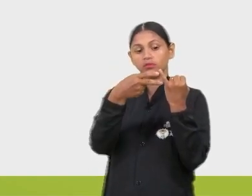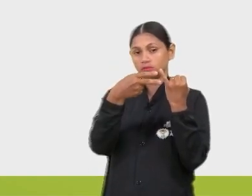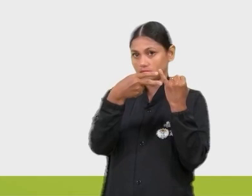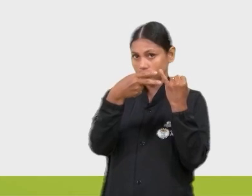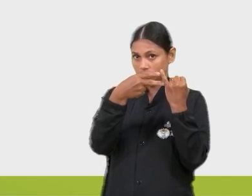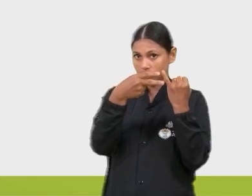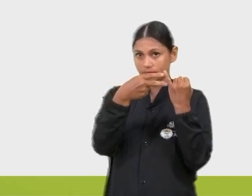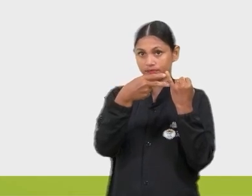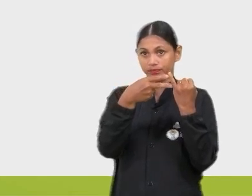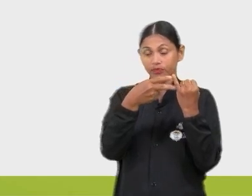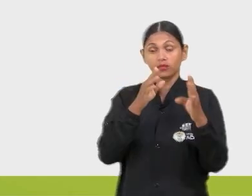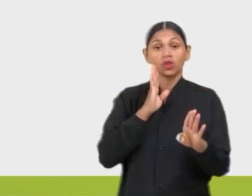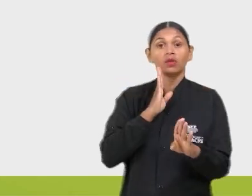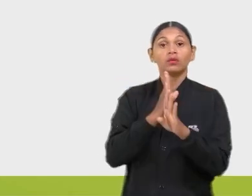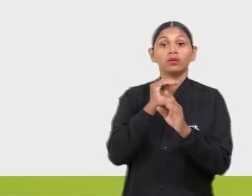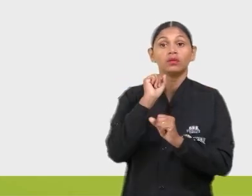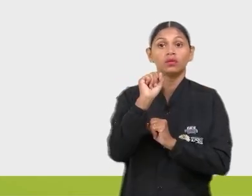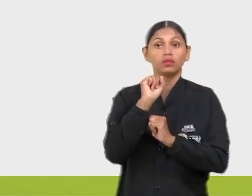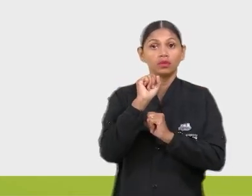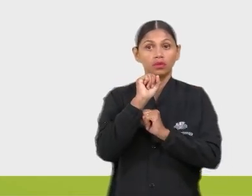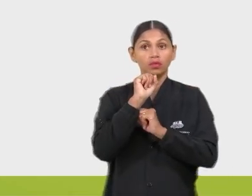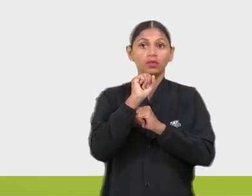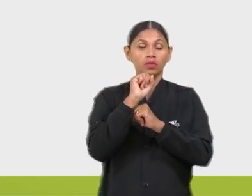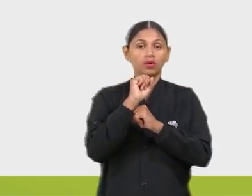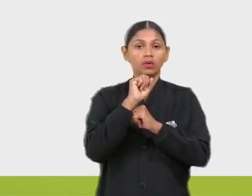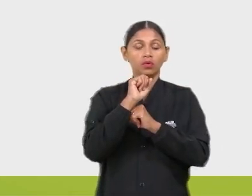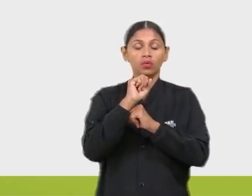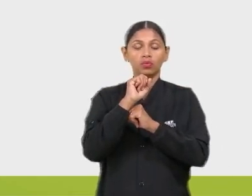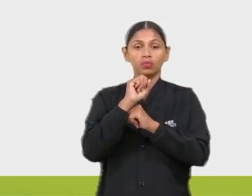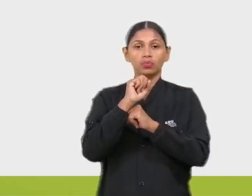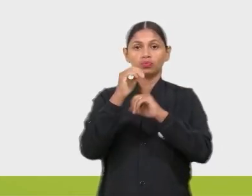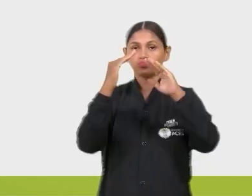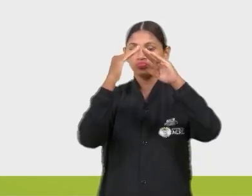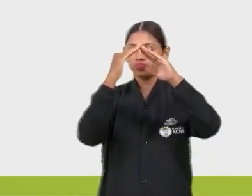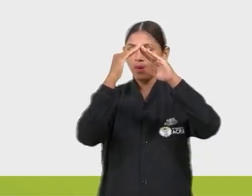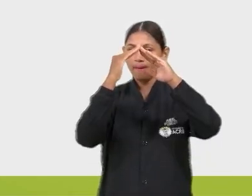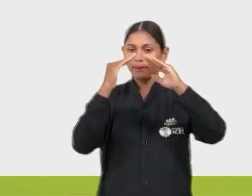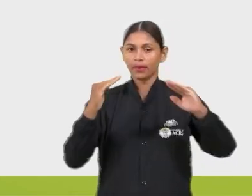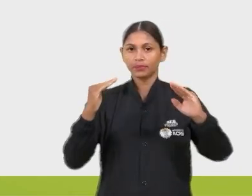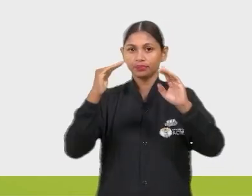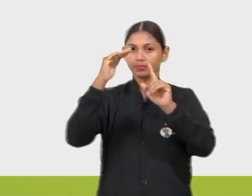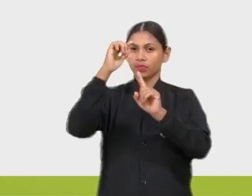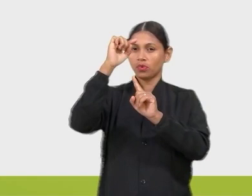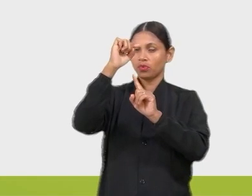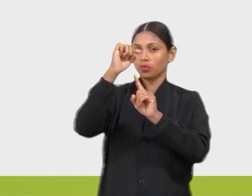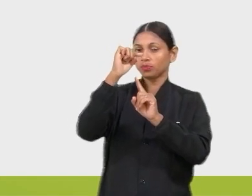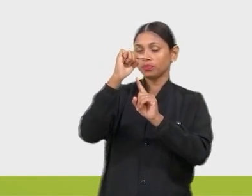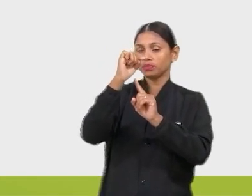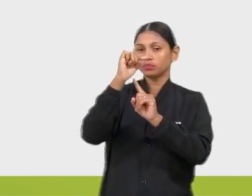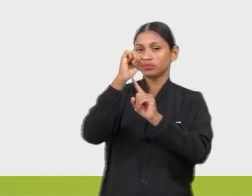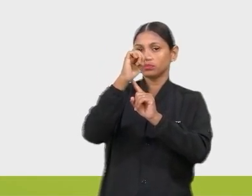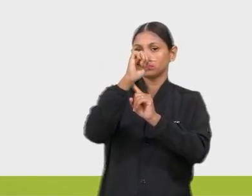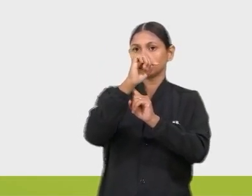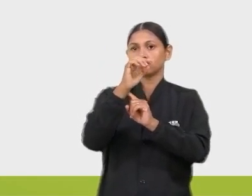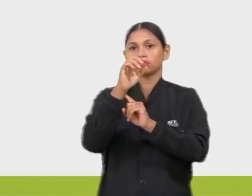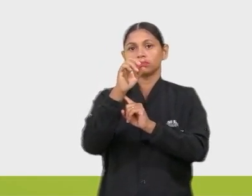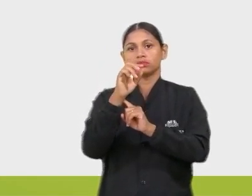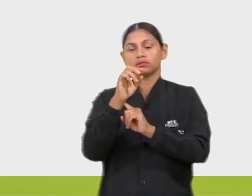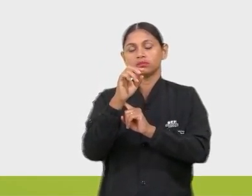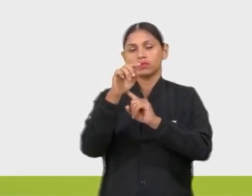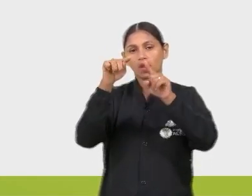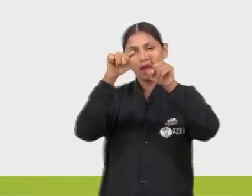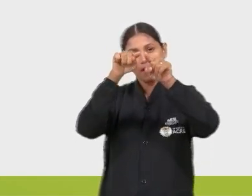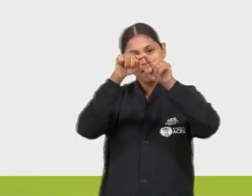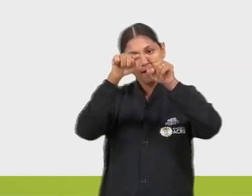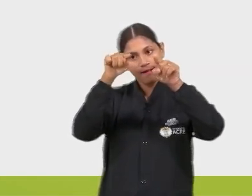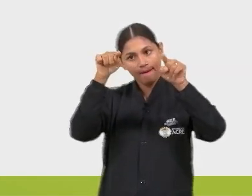encontrar a ideia do vértice, tudo bem? Vértice é o ponto, o cume, né, da pirâmide, o ponto mais alto,